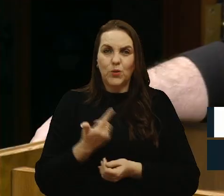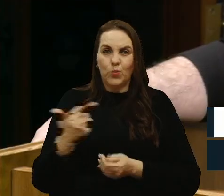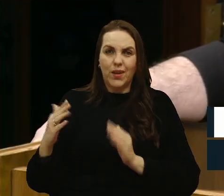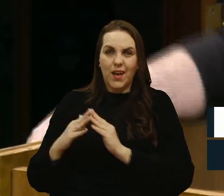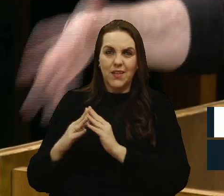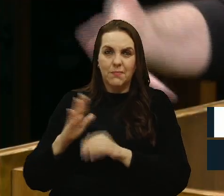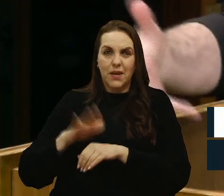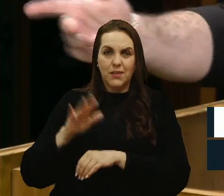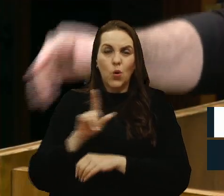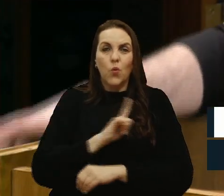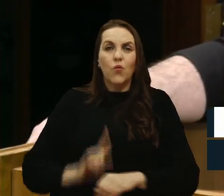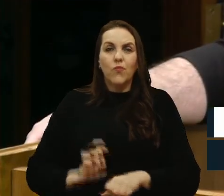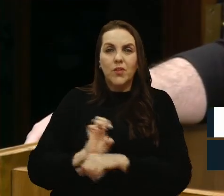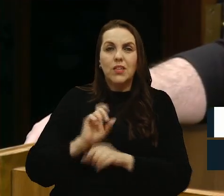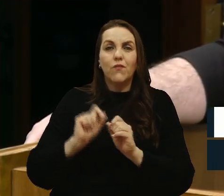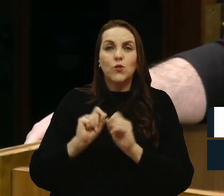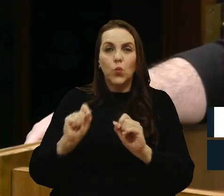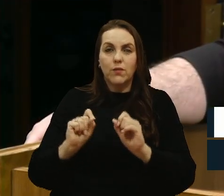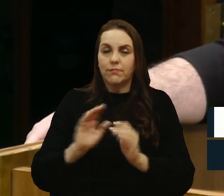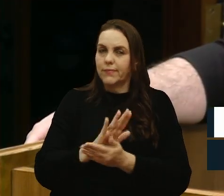o governo do estado fez? Nada.